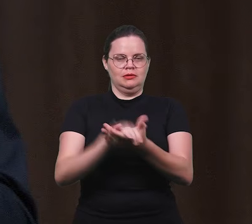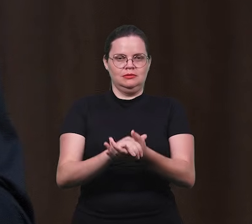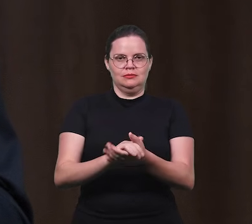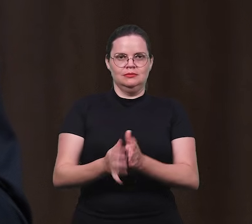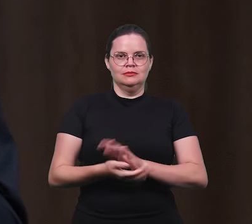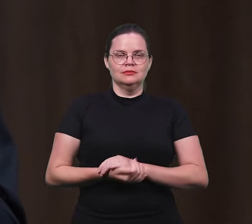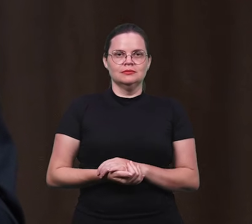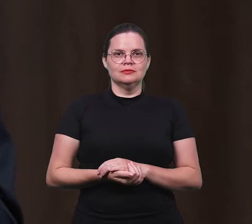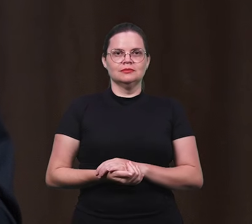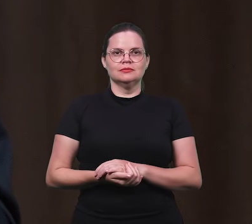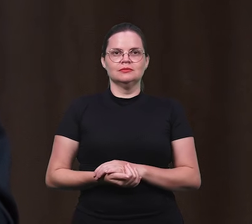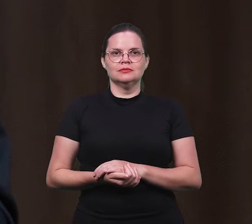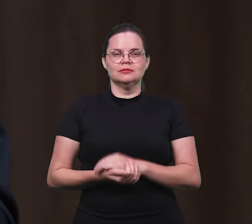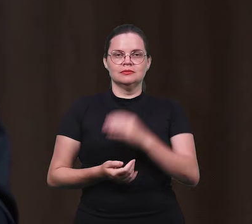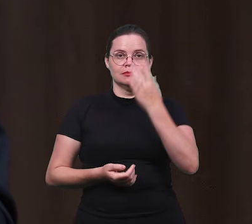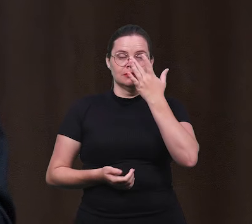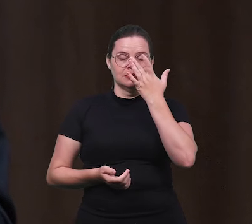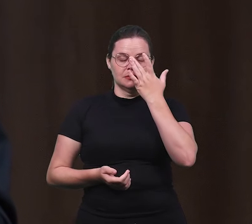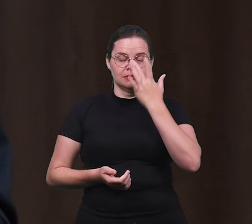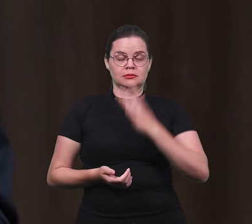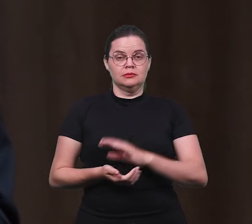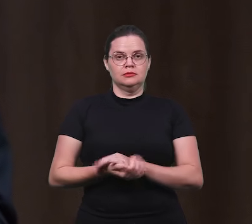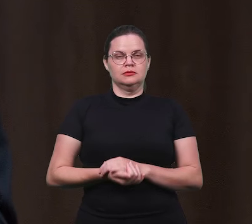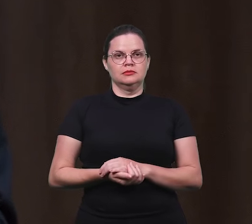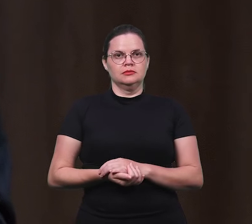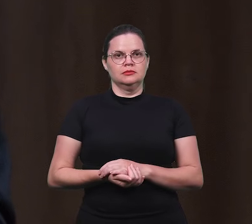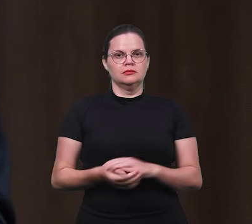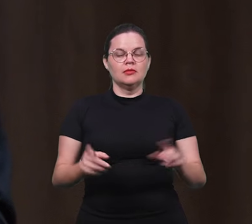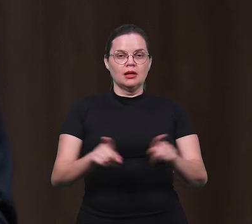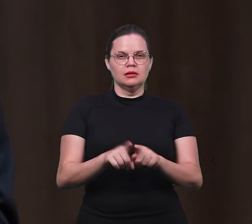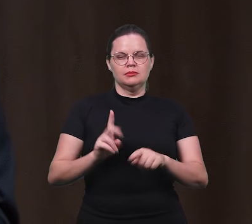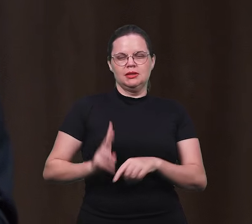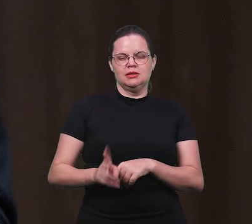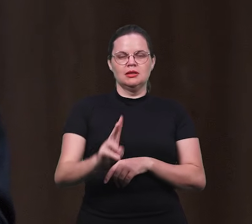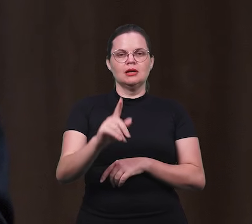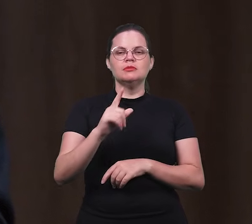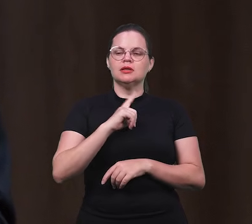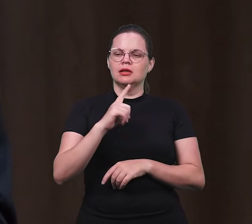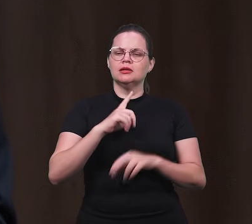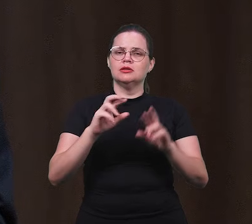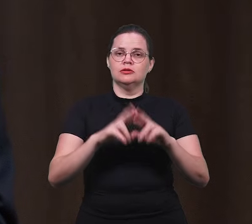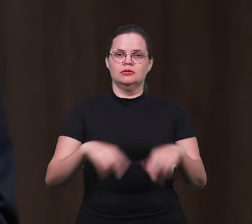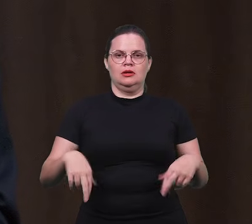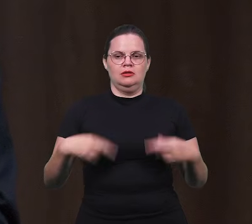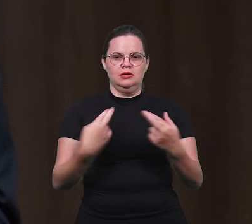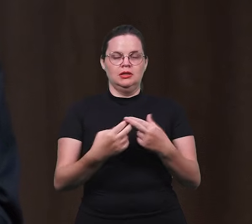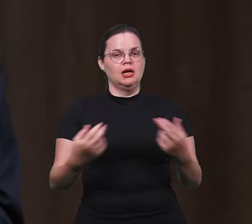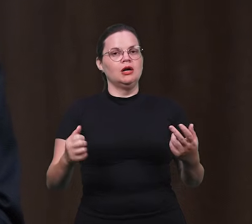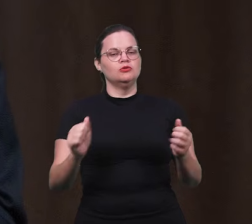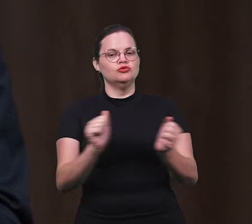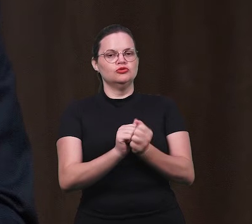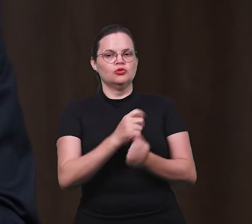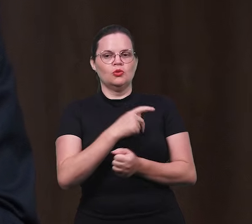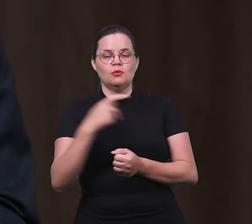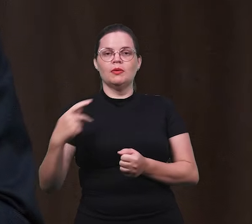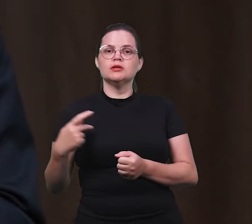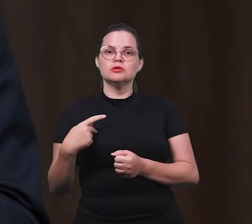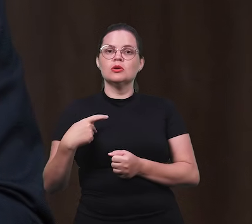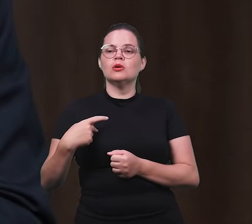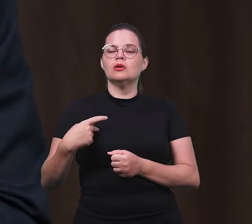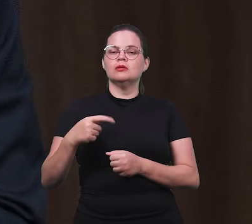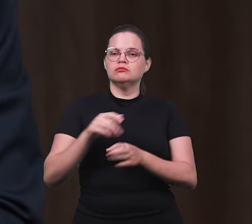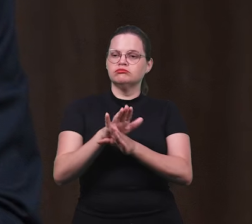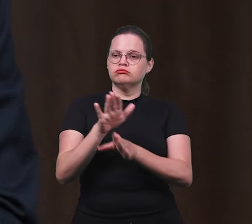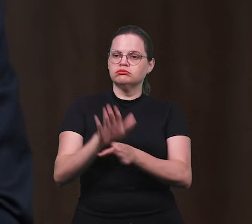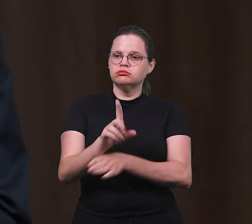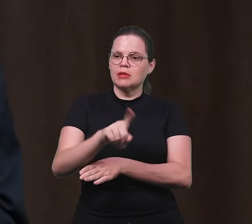família. O presbitério tem se manifestado, inclusive em reuniões com os pastores, da importância